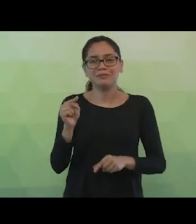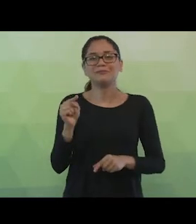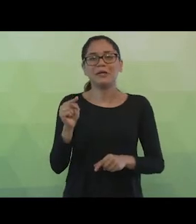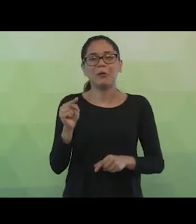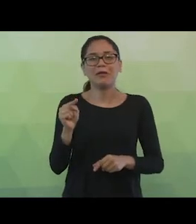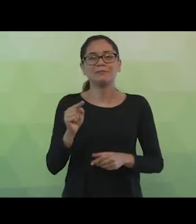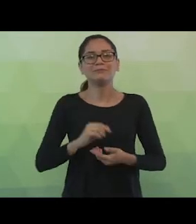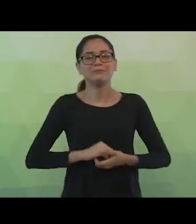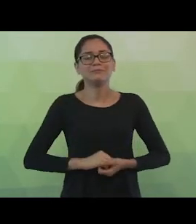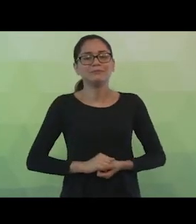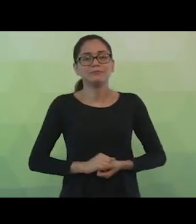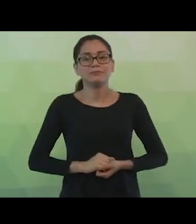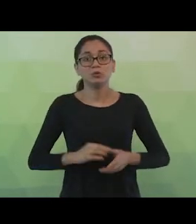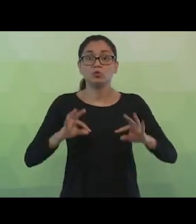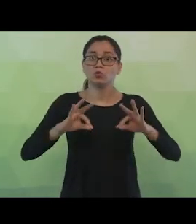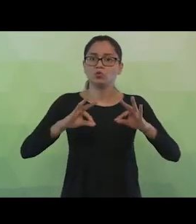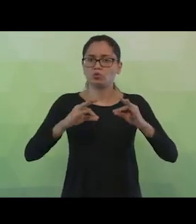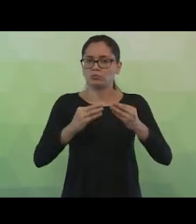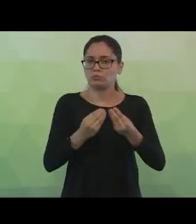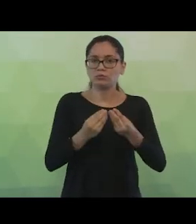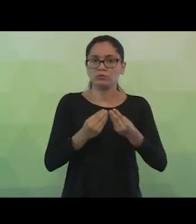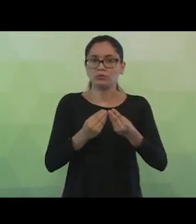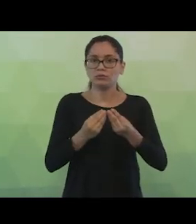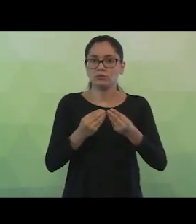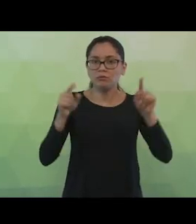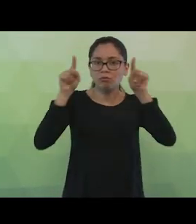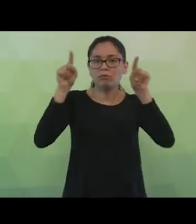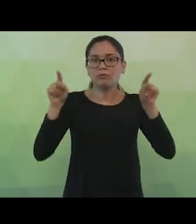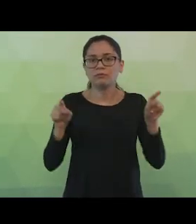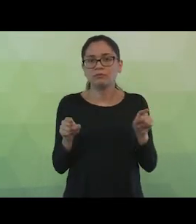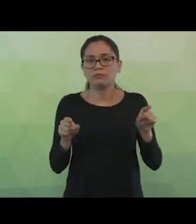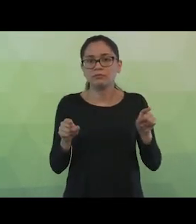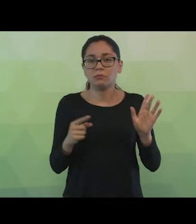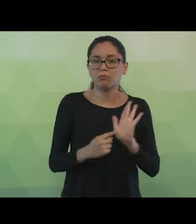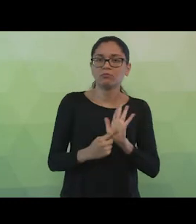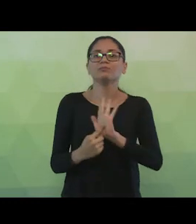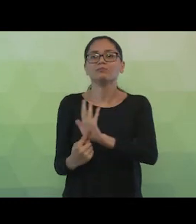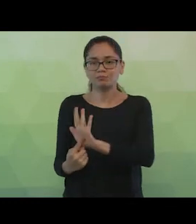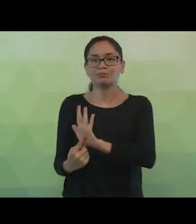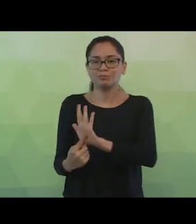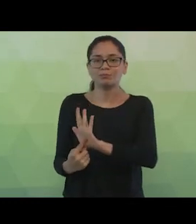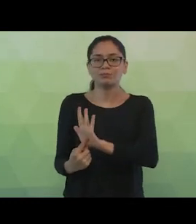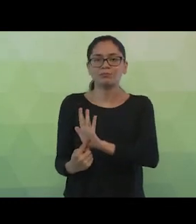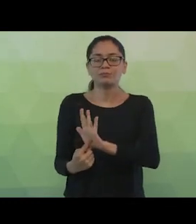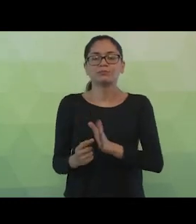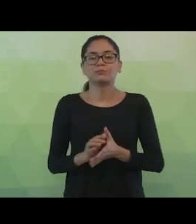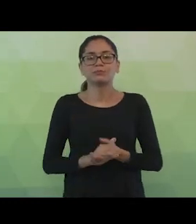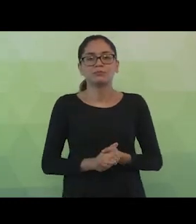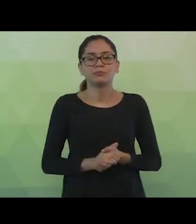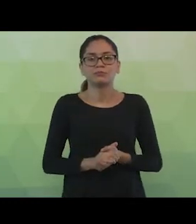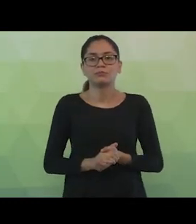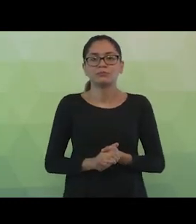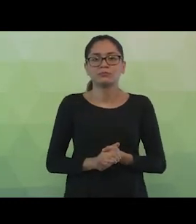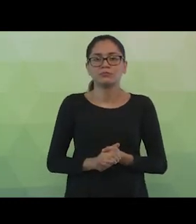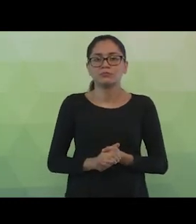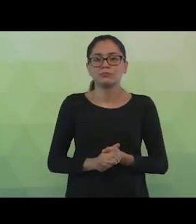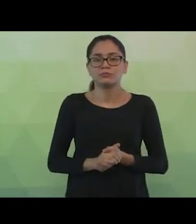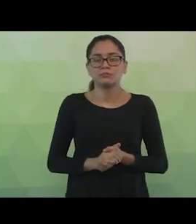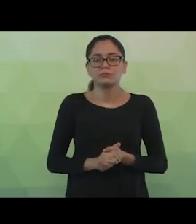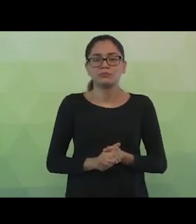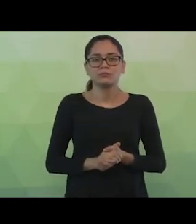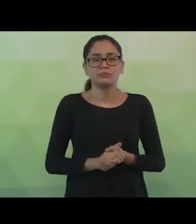vírgula. Tudo que estiver entre parênteses será impresso, sendo que